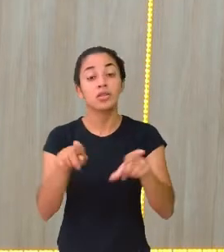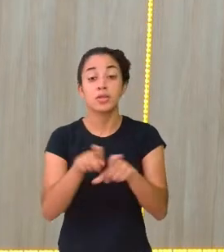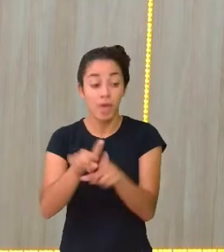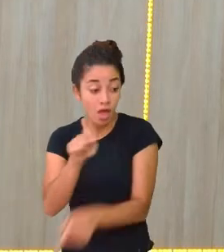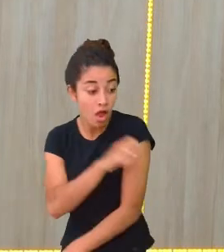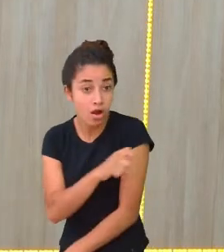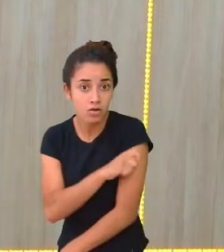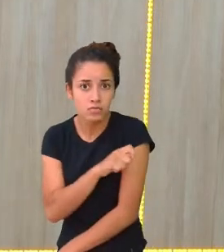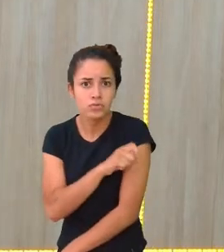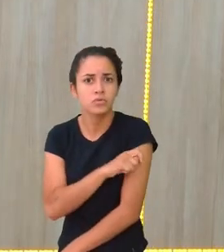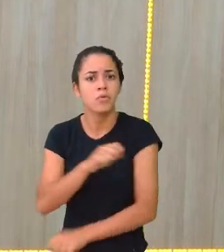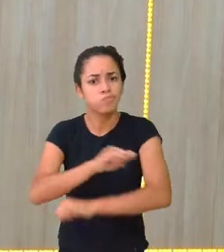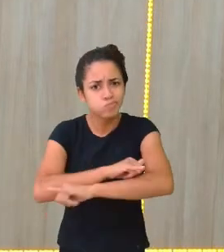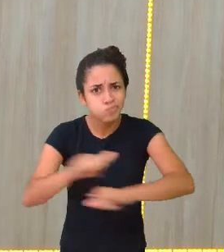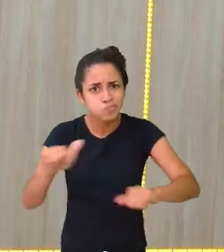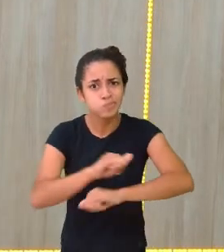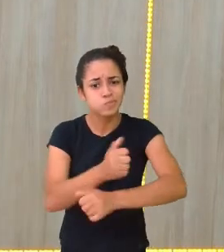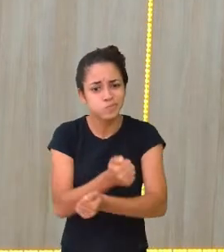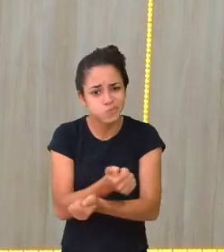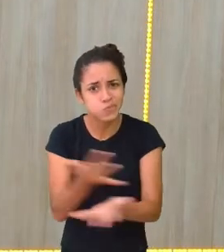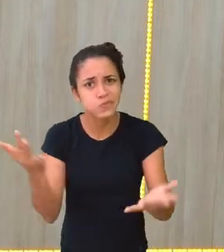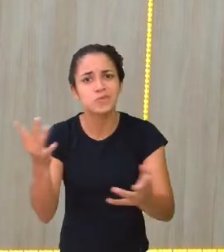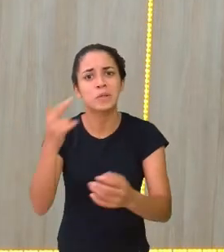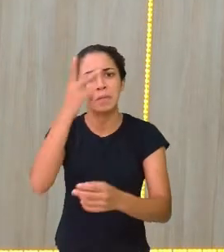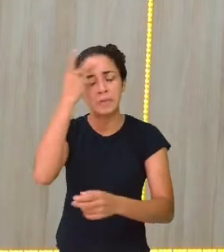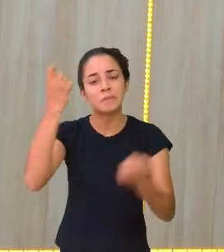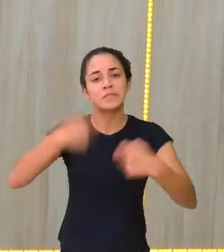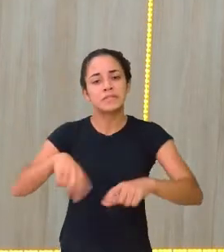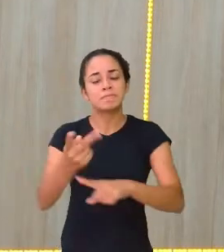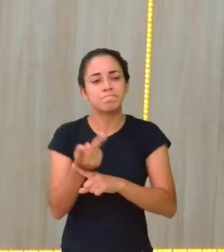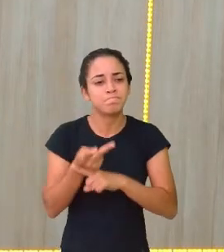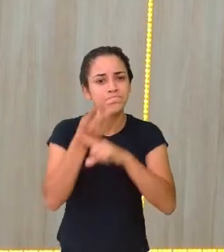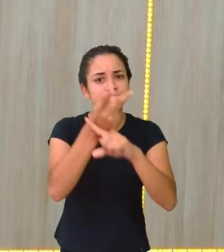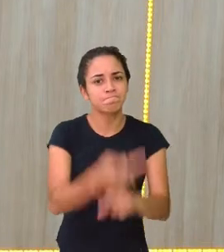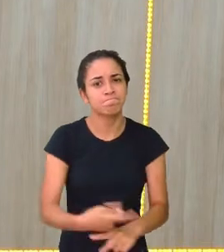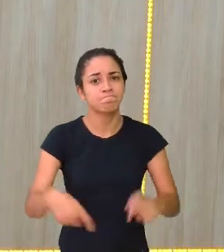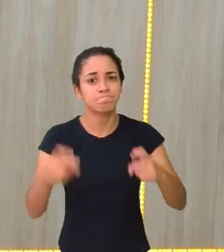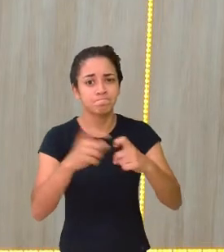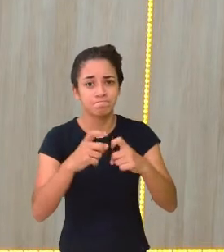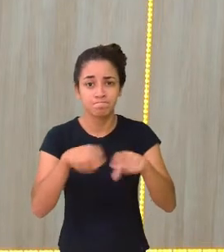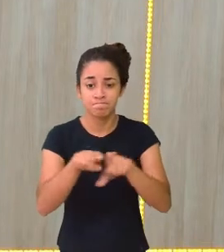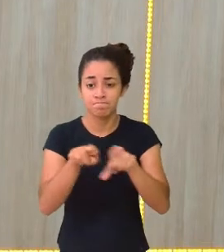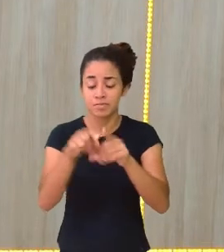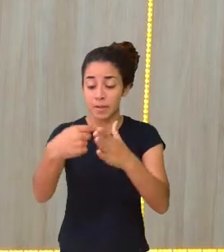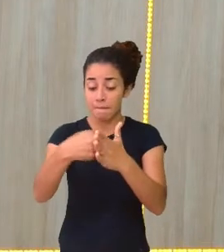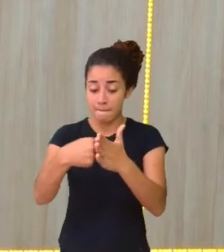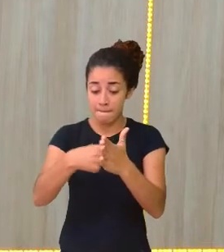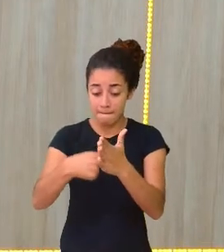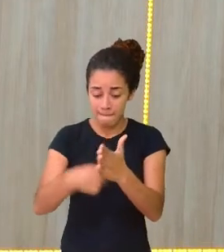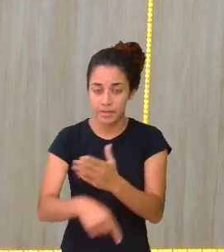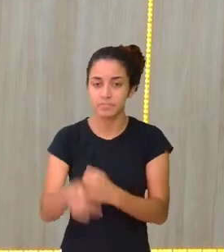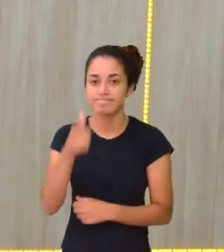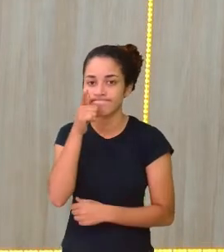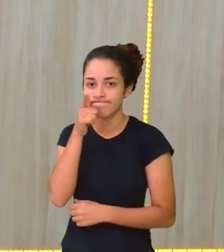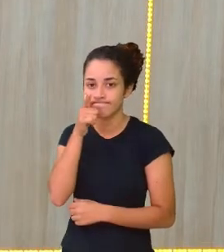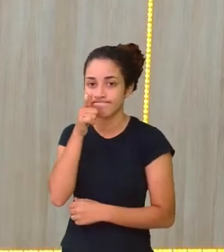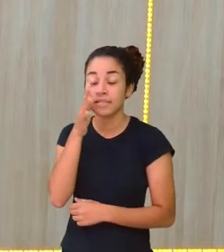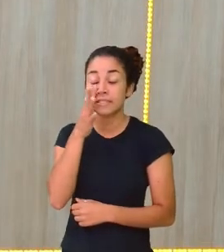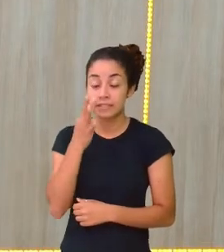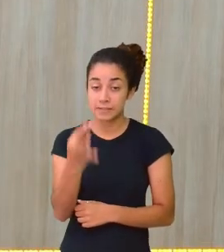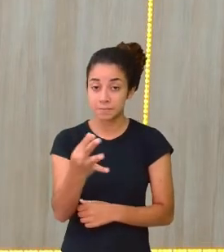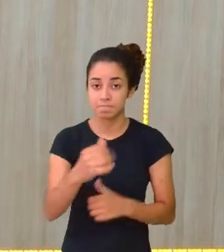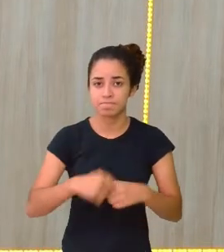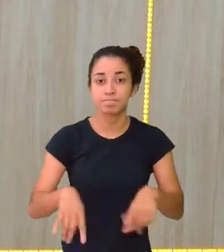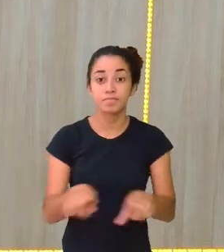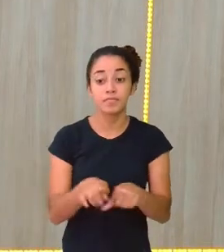a procura, né, da questão aí do médico e fazer logo esses exames. Fiquem atentos, porque também, além do posto